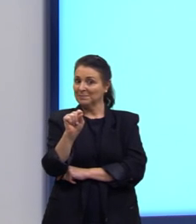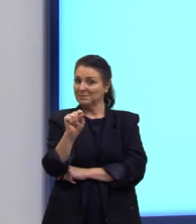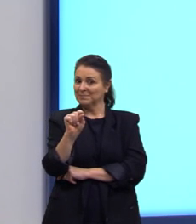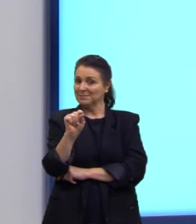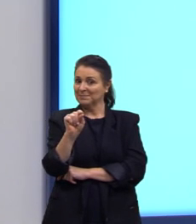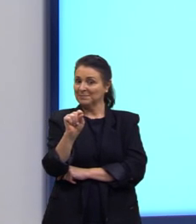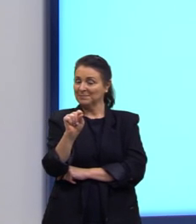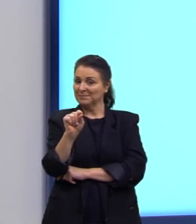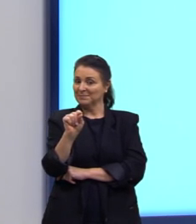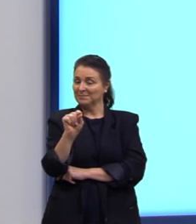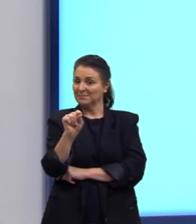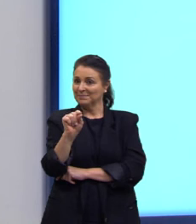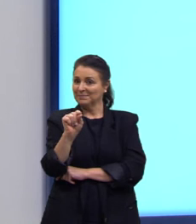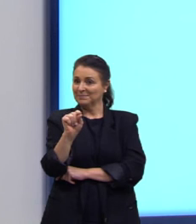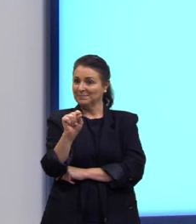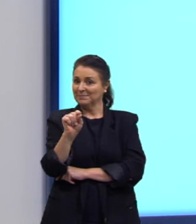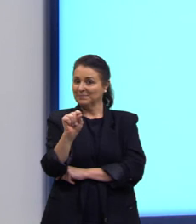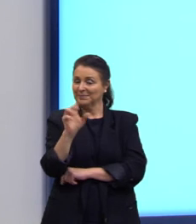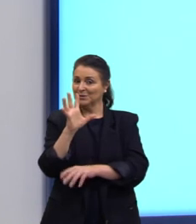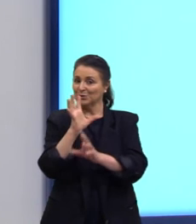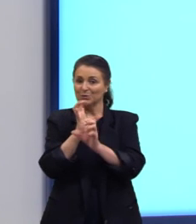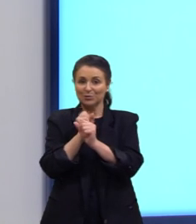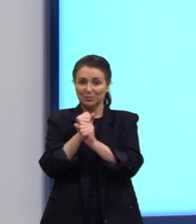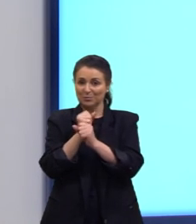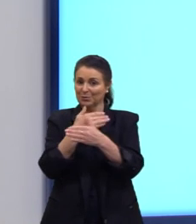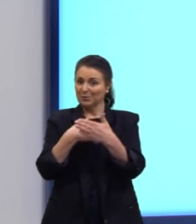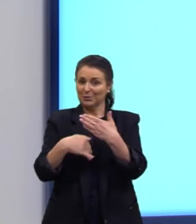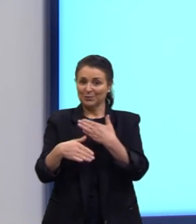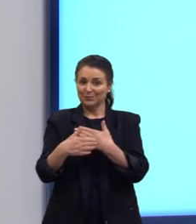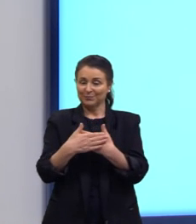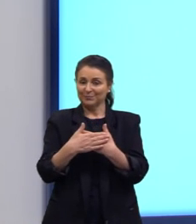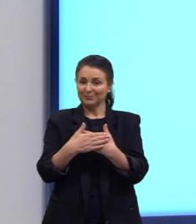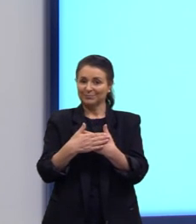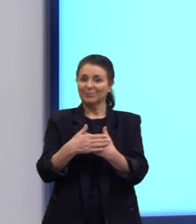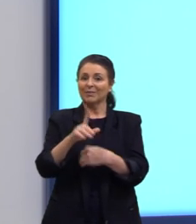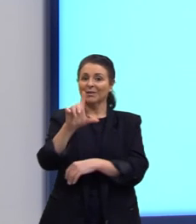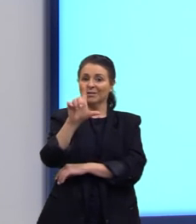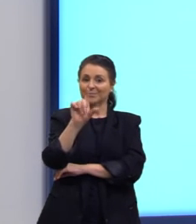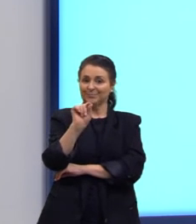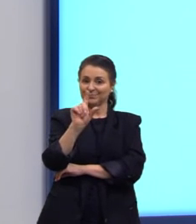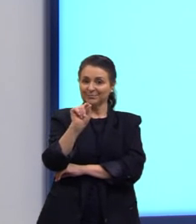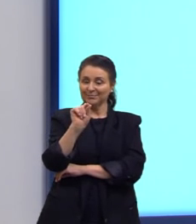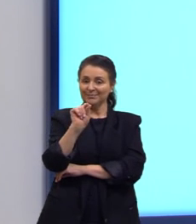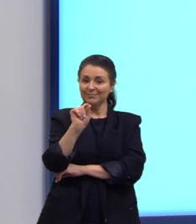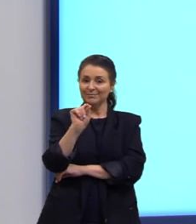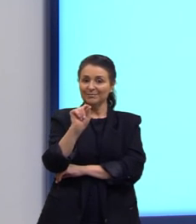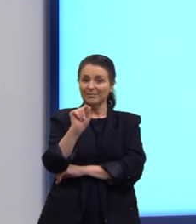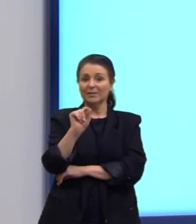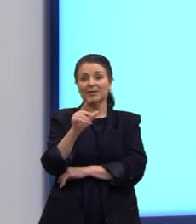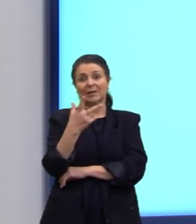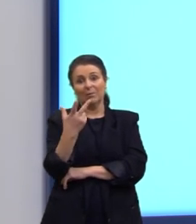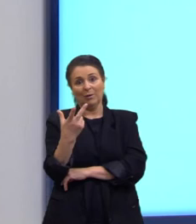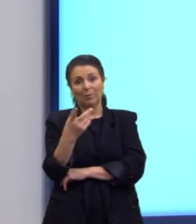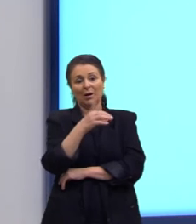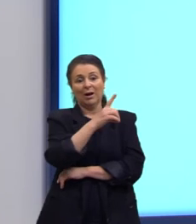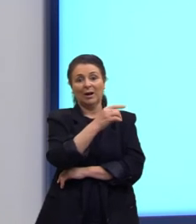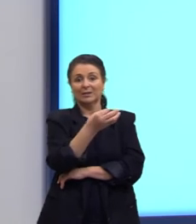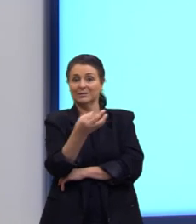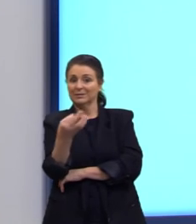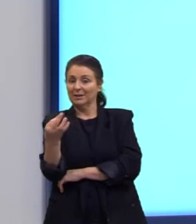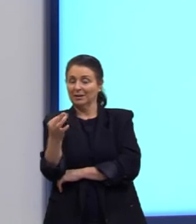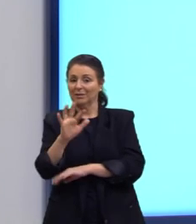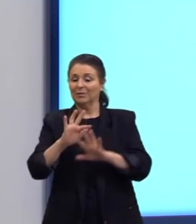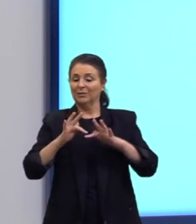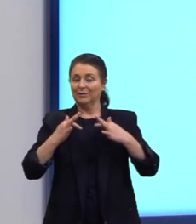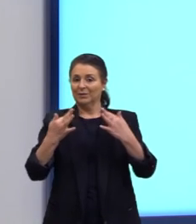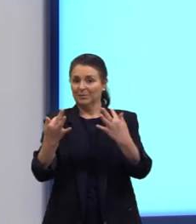zero mais dois e mais zero então no total nós teríamos 10 portanto sem